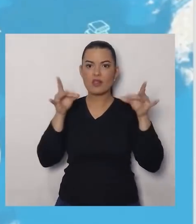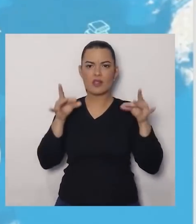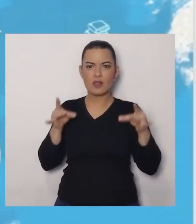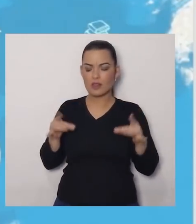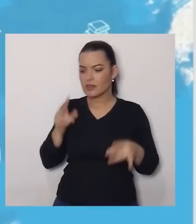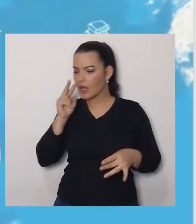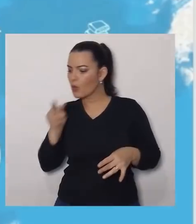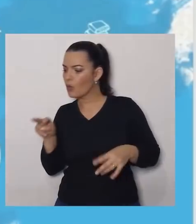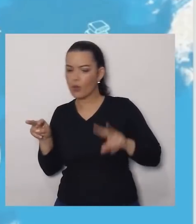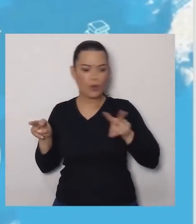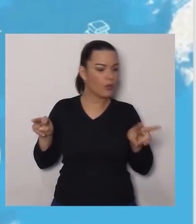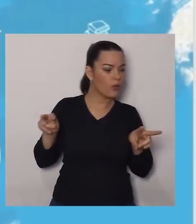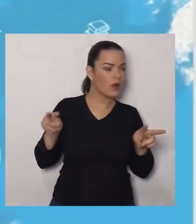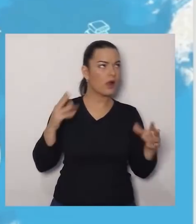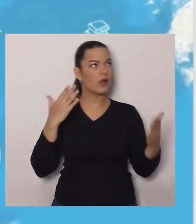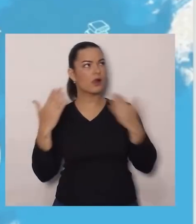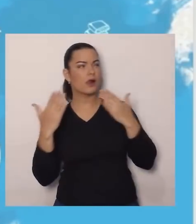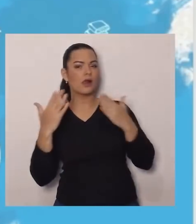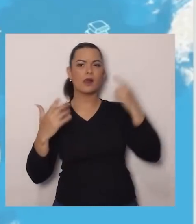ela comparou